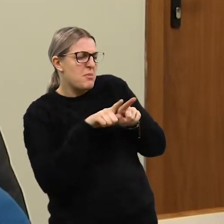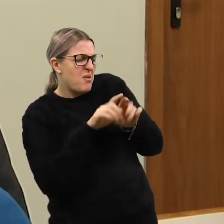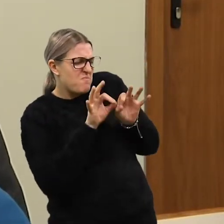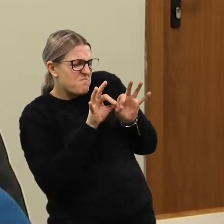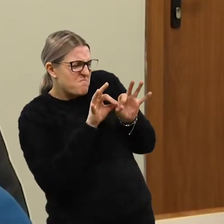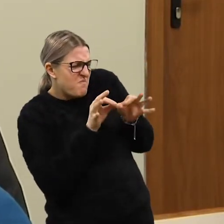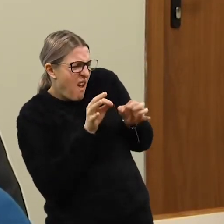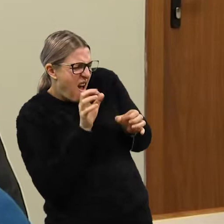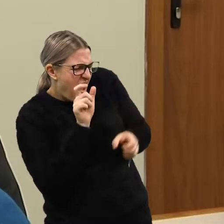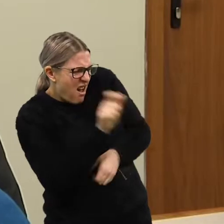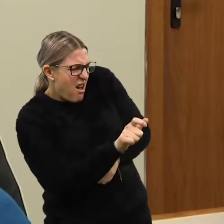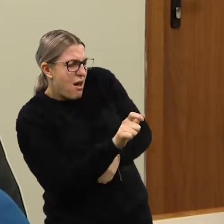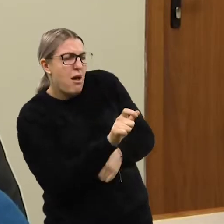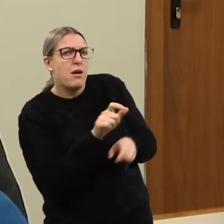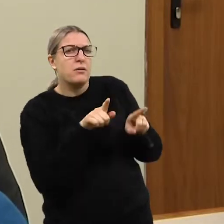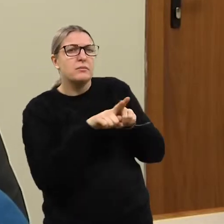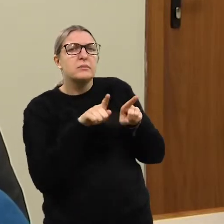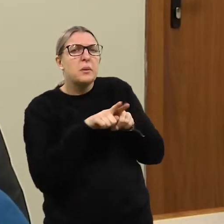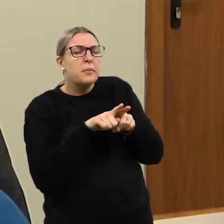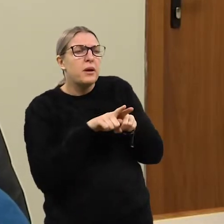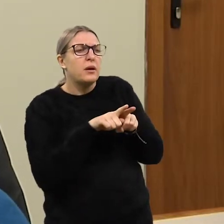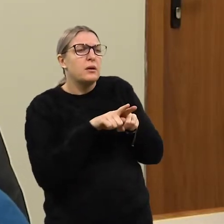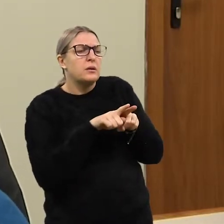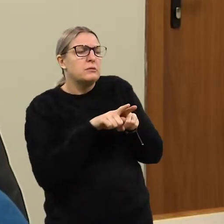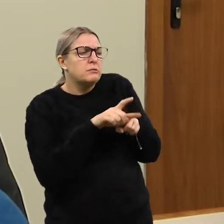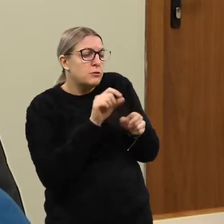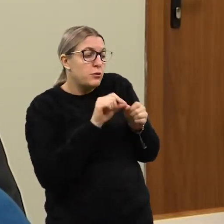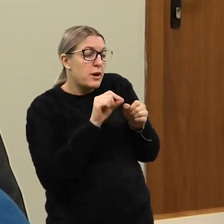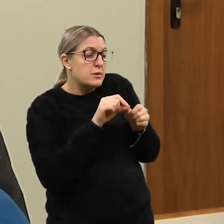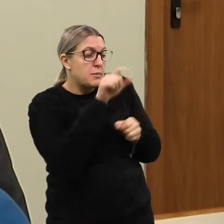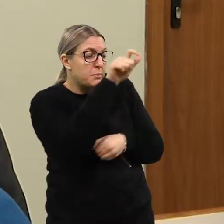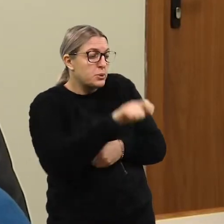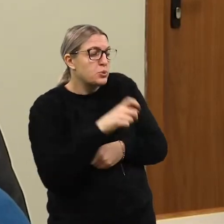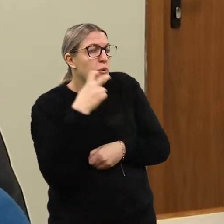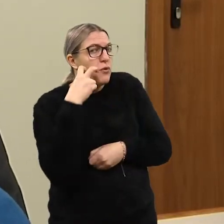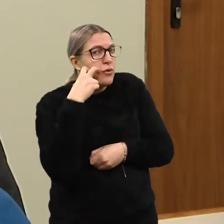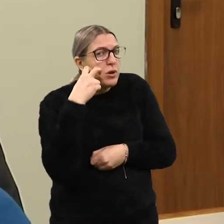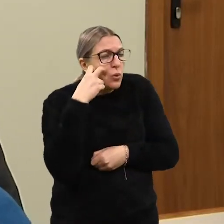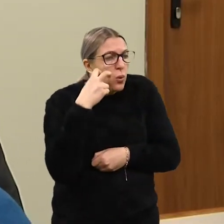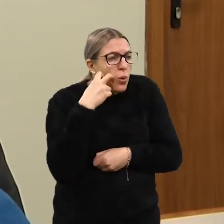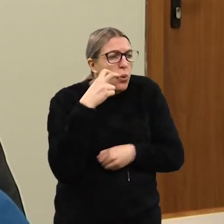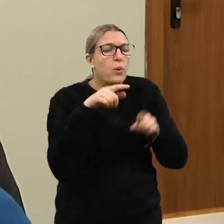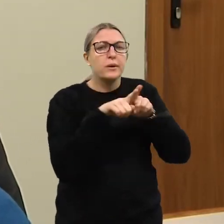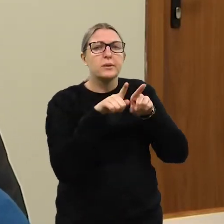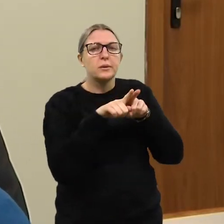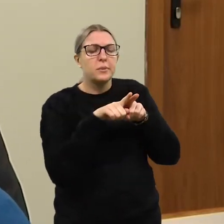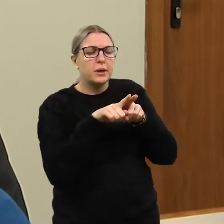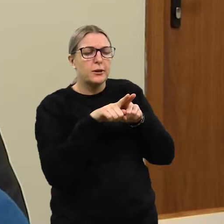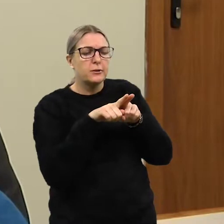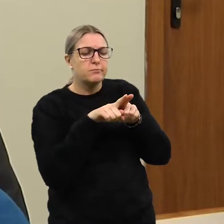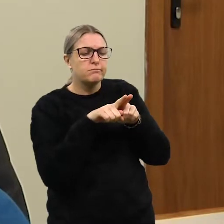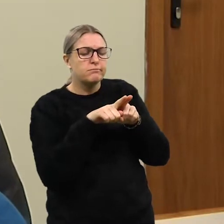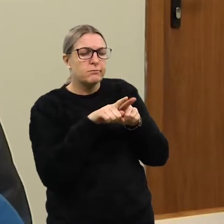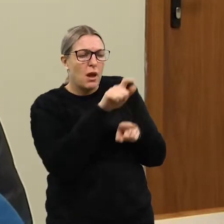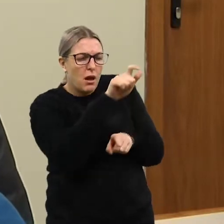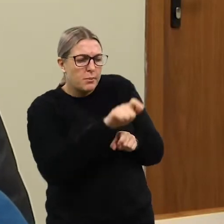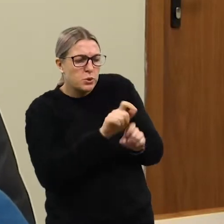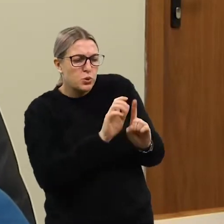verbais, como humilhação, constrangimento, chantagem, isolamento, né,